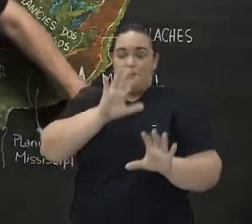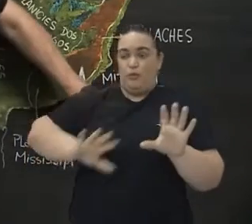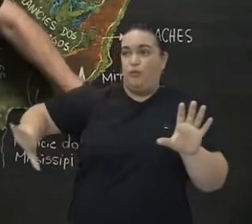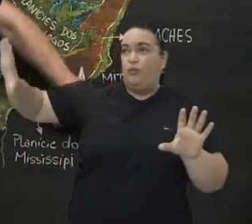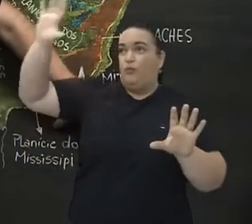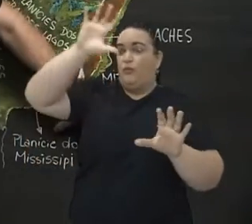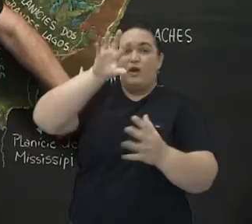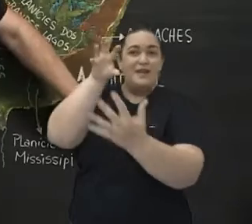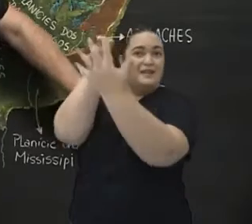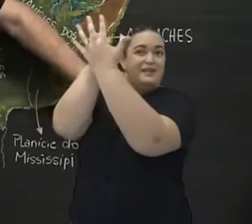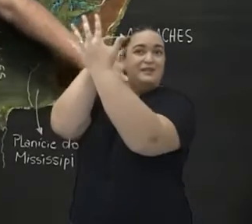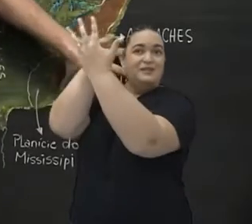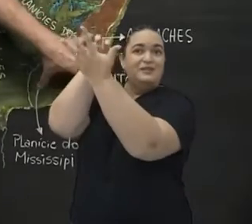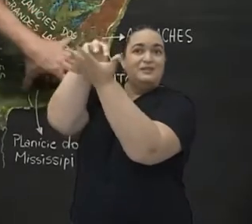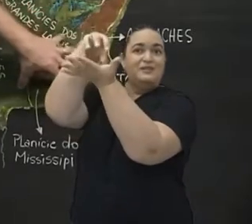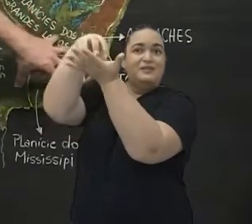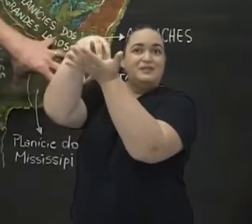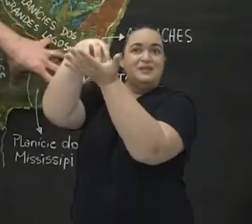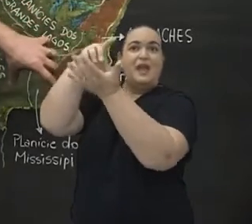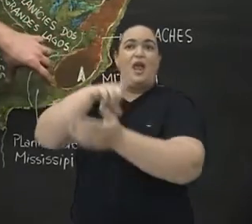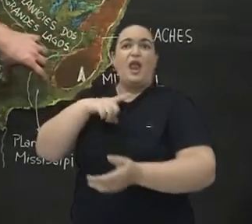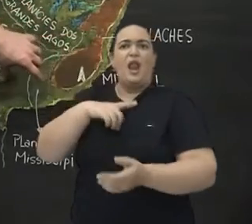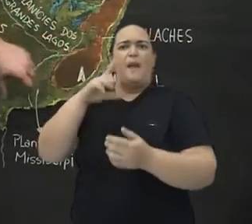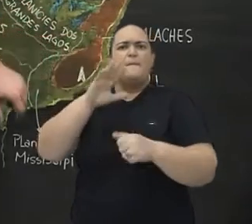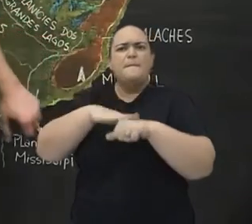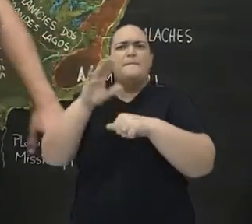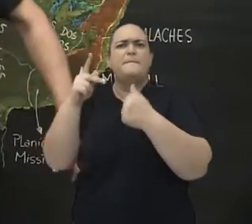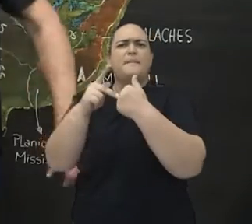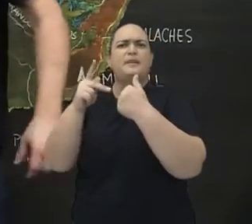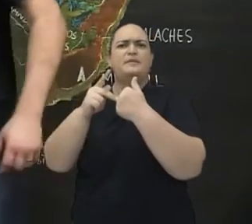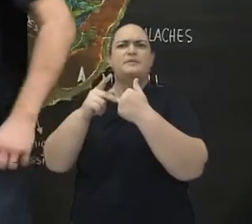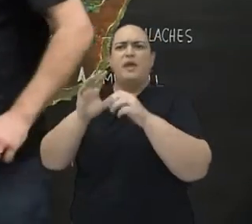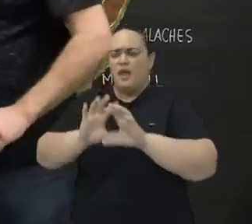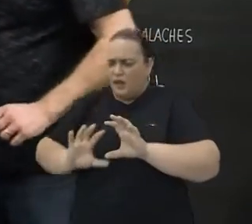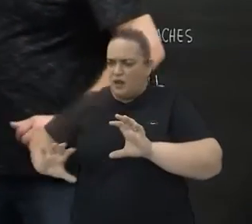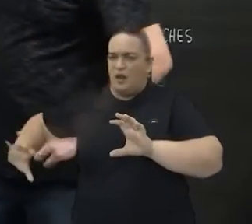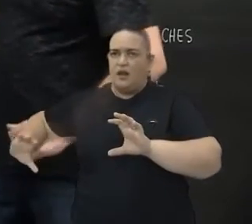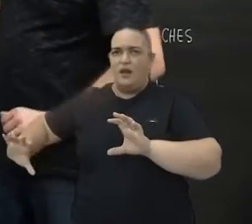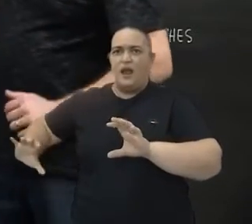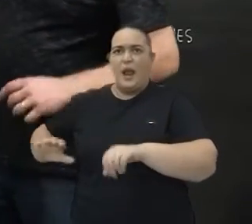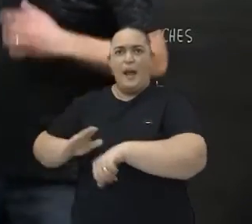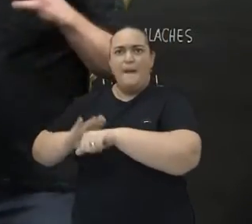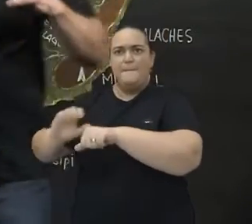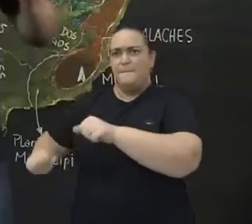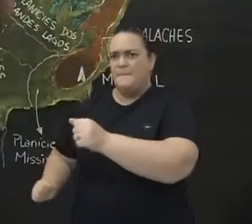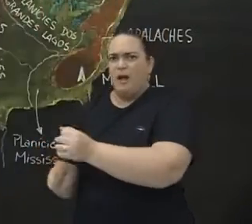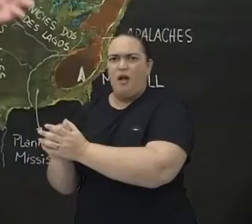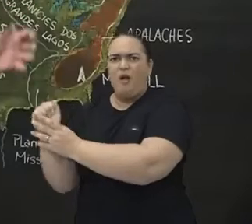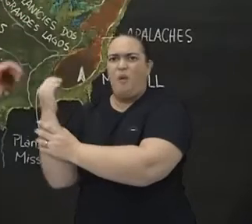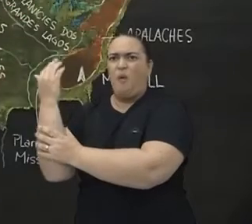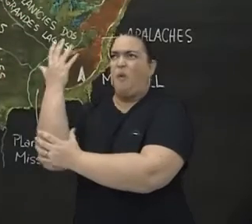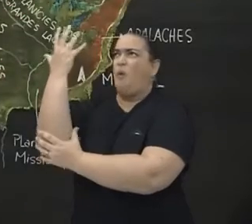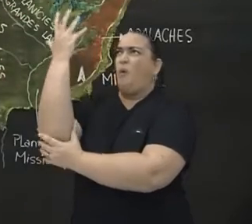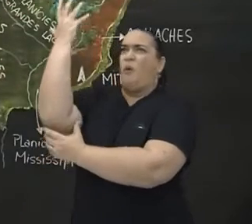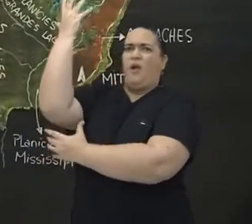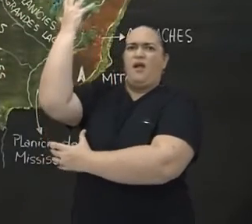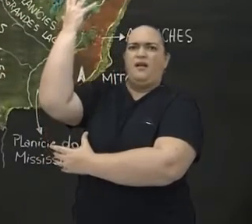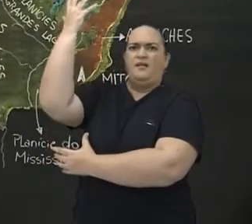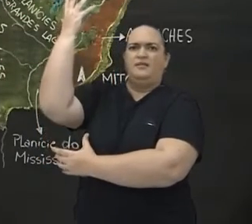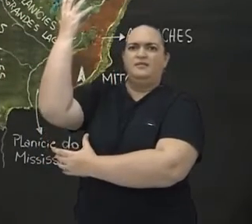na região aqui da Flórida vamos ter áreas pantanosas, nós vamos ter áreas de deserto,